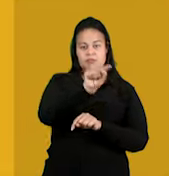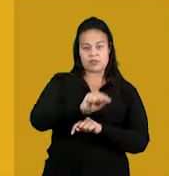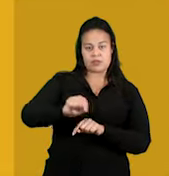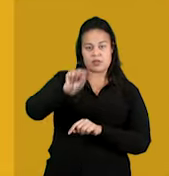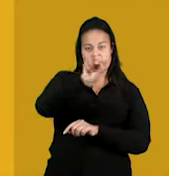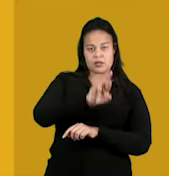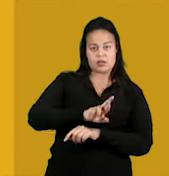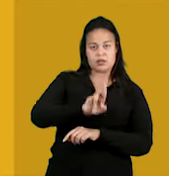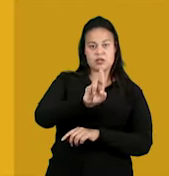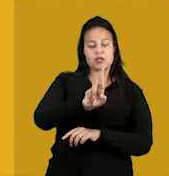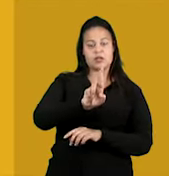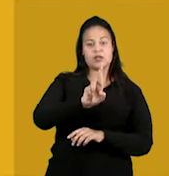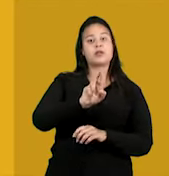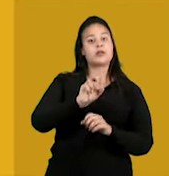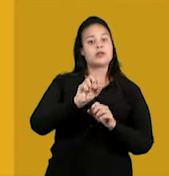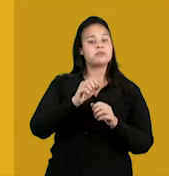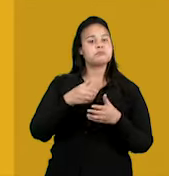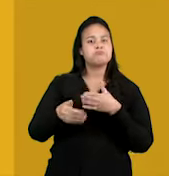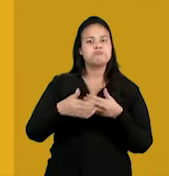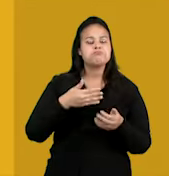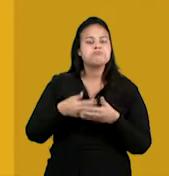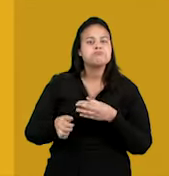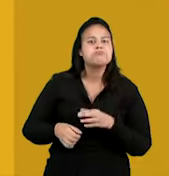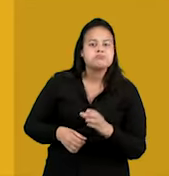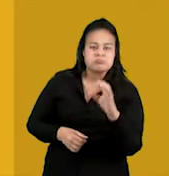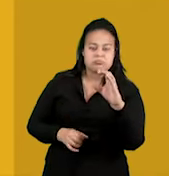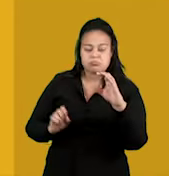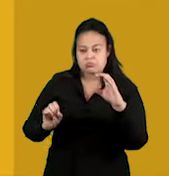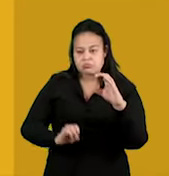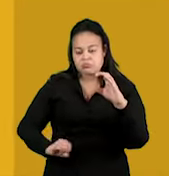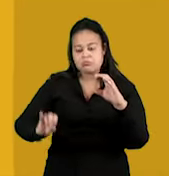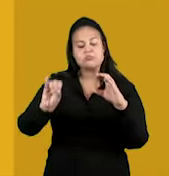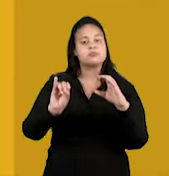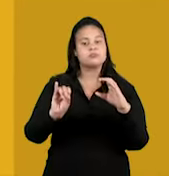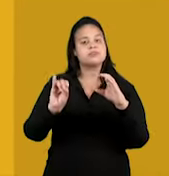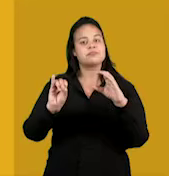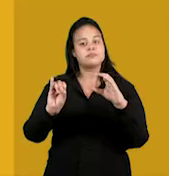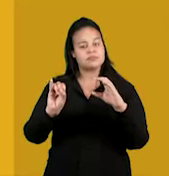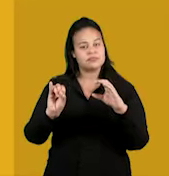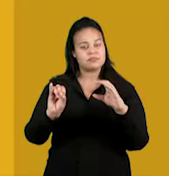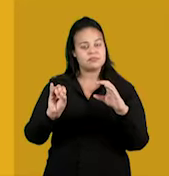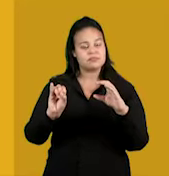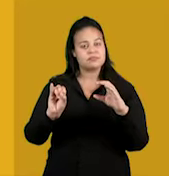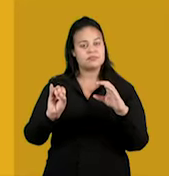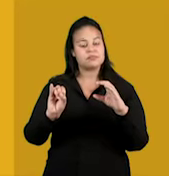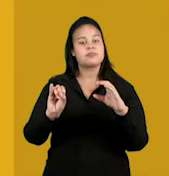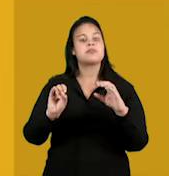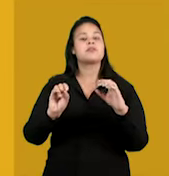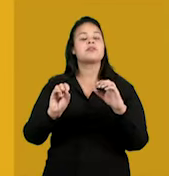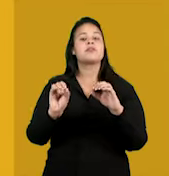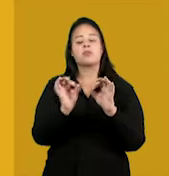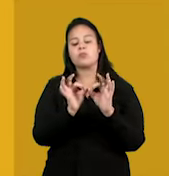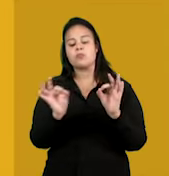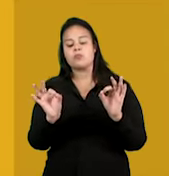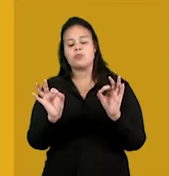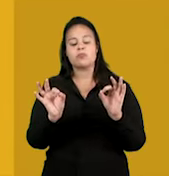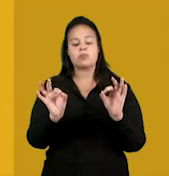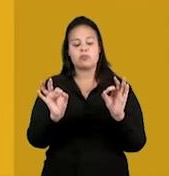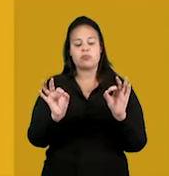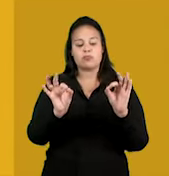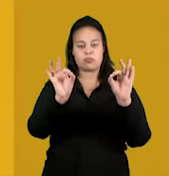ou circunscrito, a medida, né, do apótema é o segmento que vai do centro